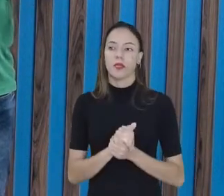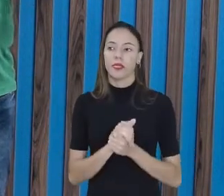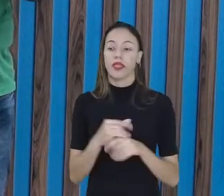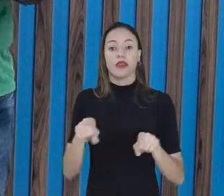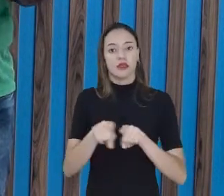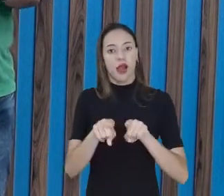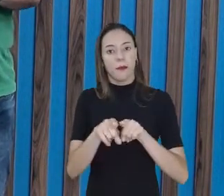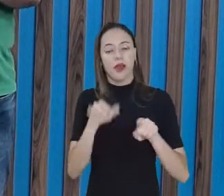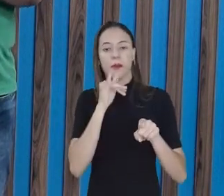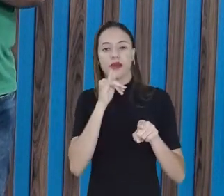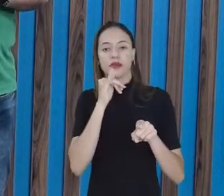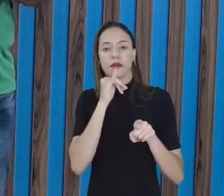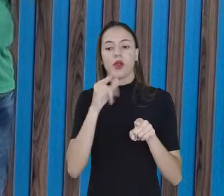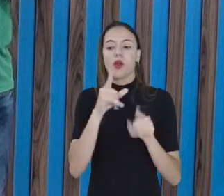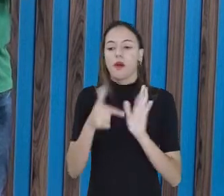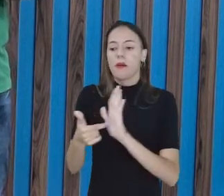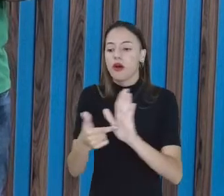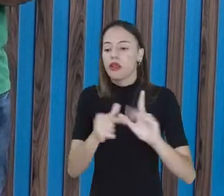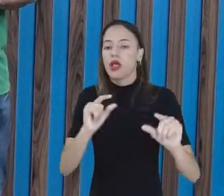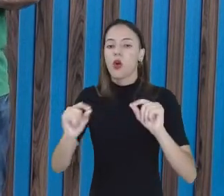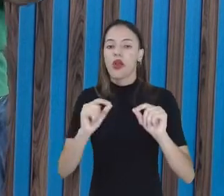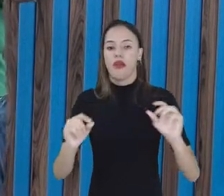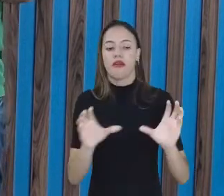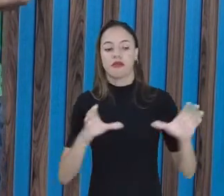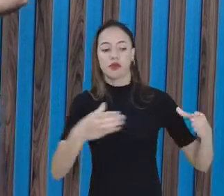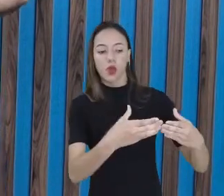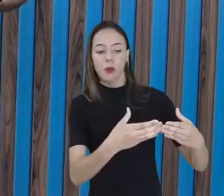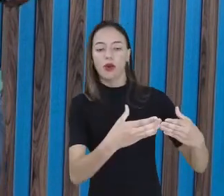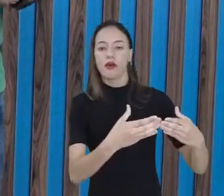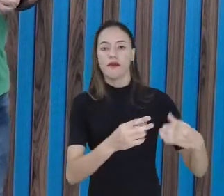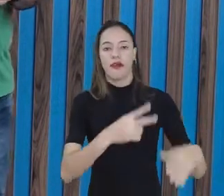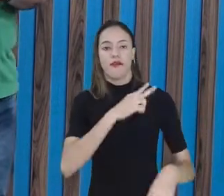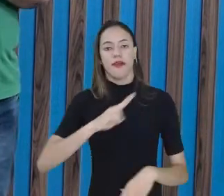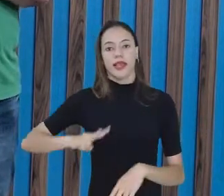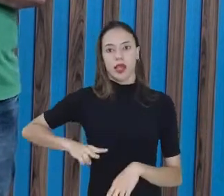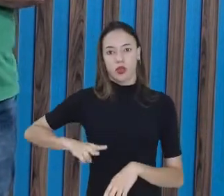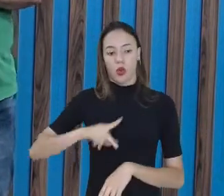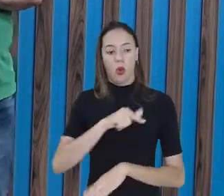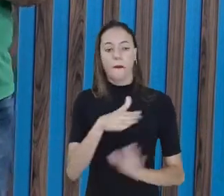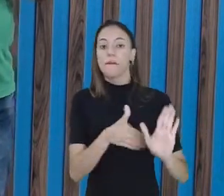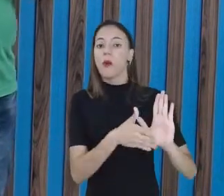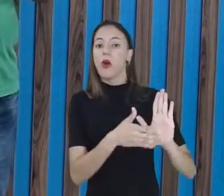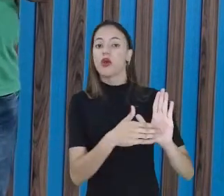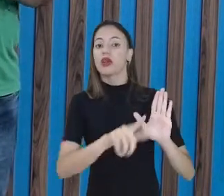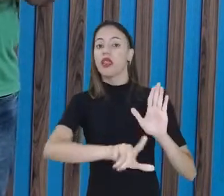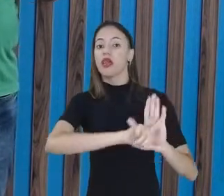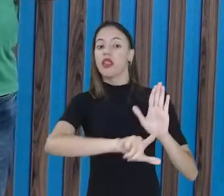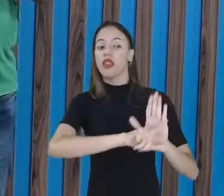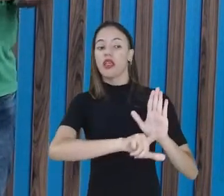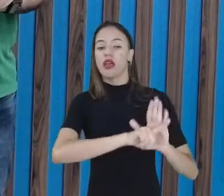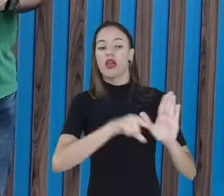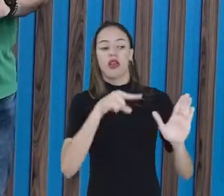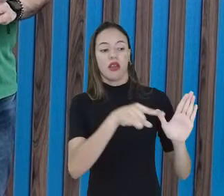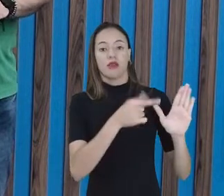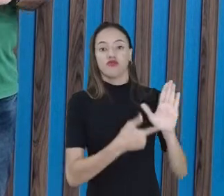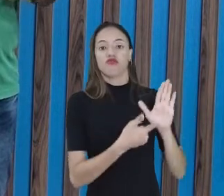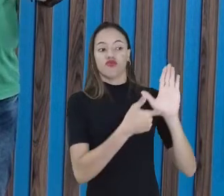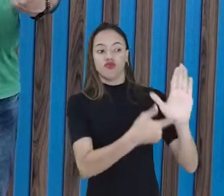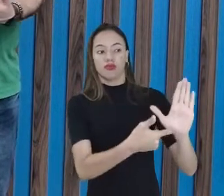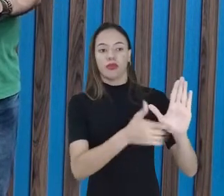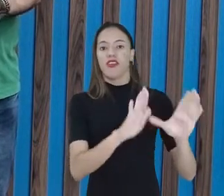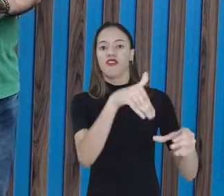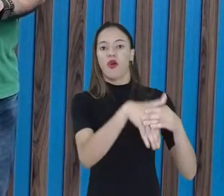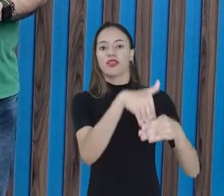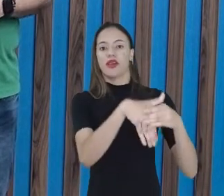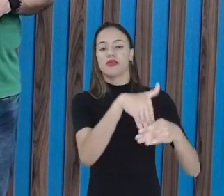companheiros de casa, digamos assim, né, um vereador ou uma vereadora, eles propõem uma lei e eles colocam aquilo ali para votação